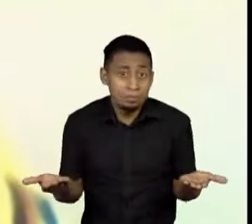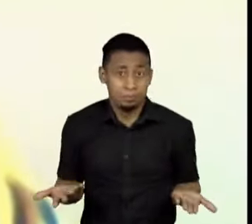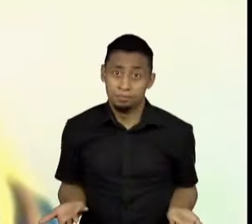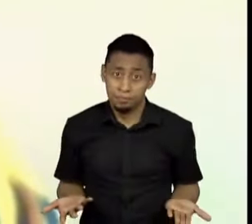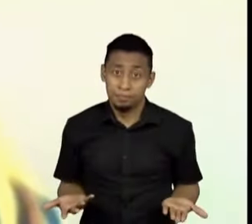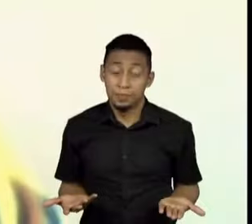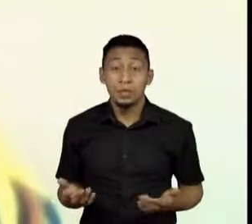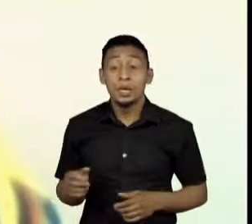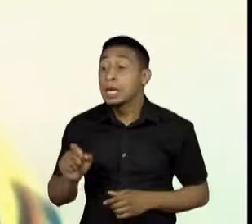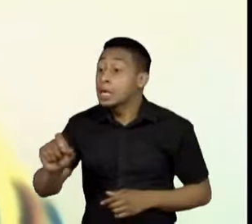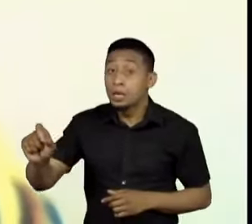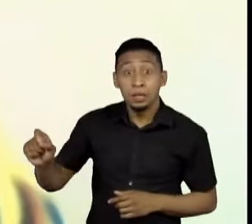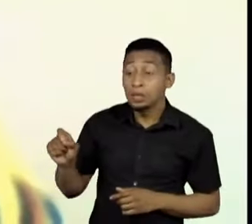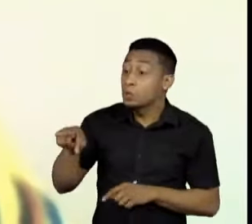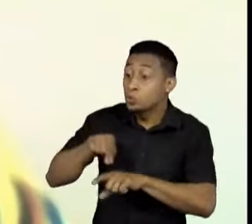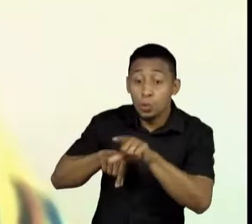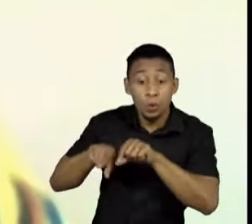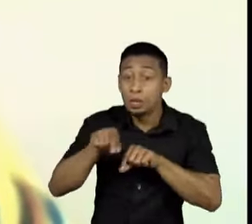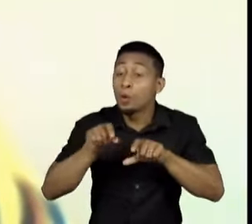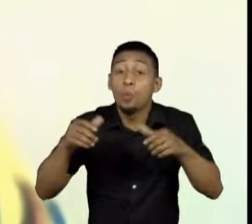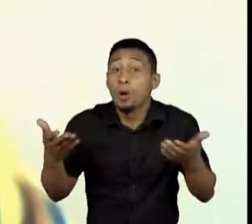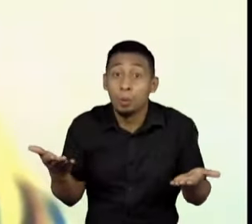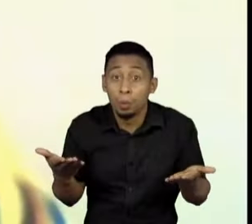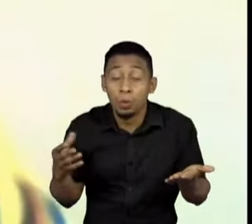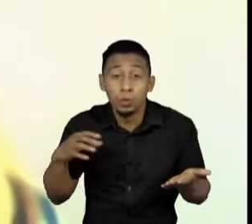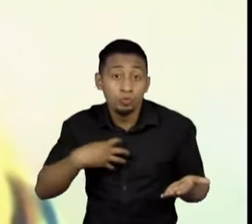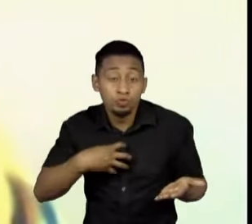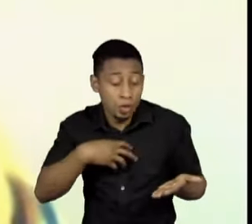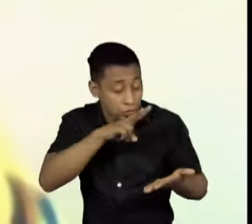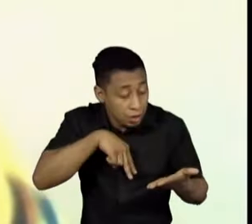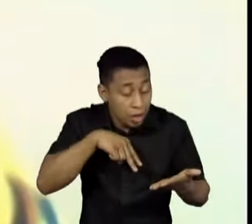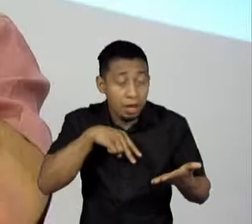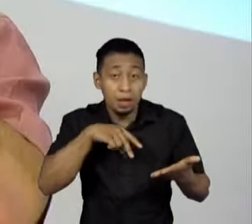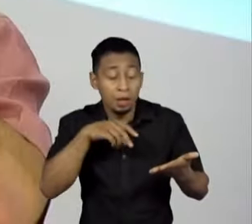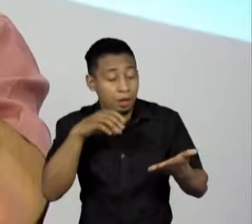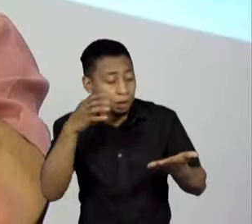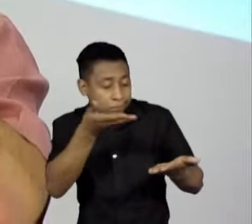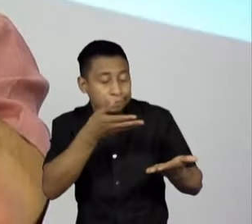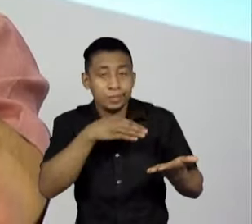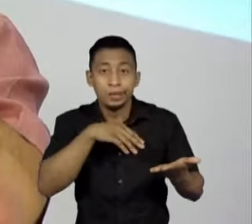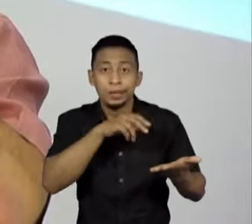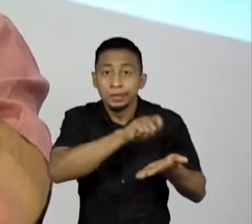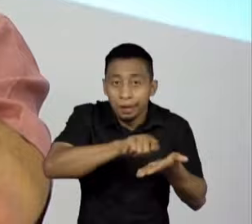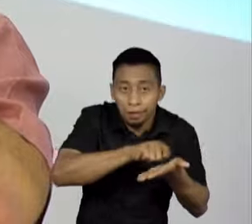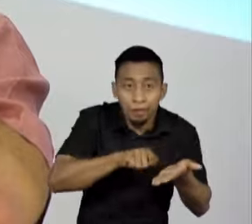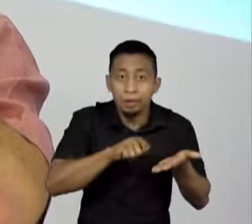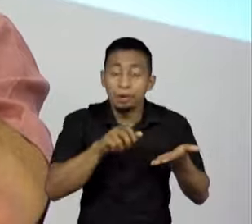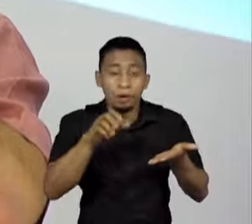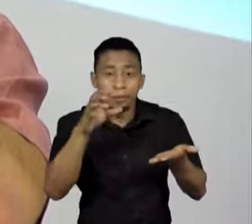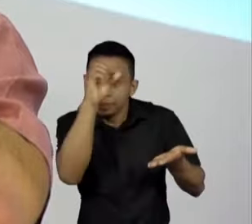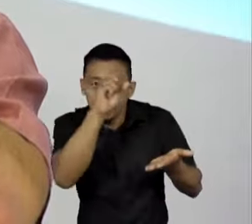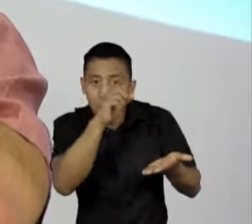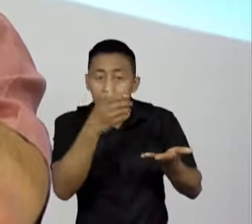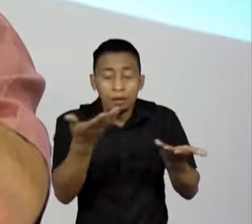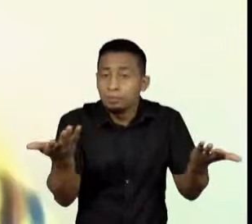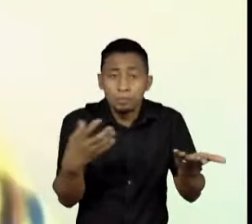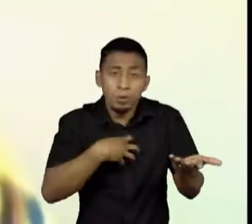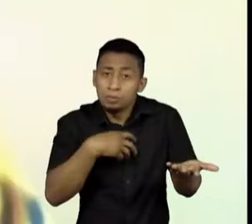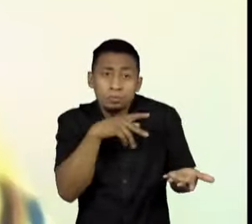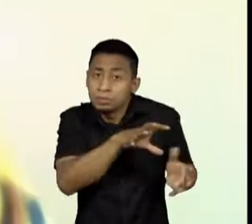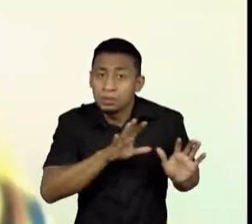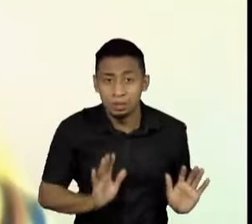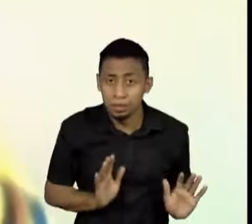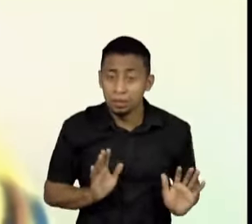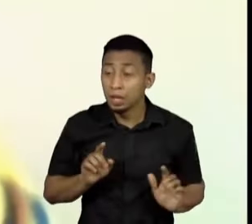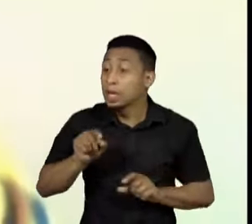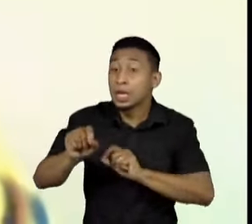ir por esse caminho, vá por esse caminho. Quem não conseguir, continua lendo Carolina da maneira que acha